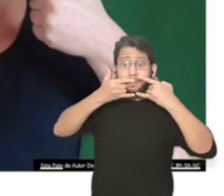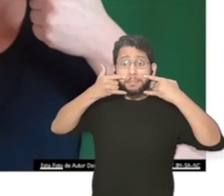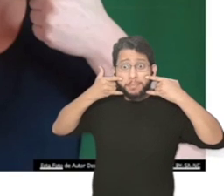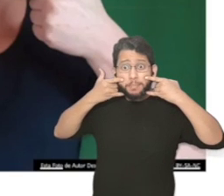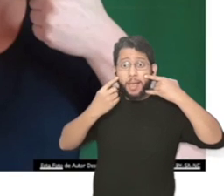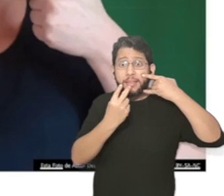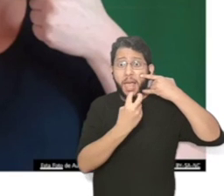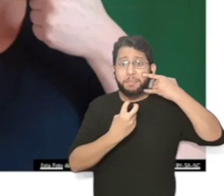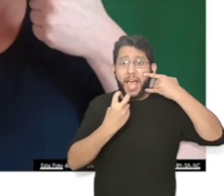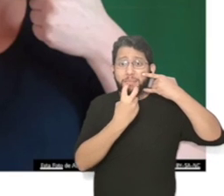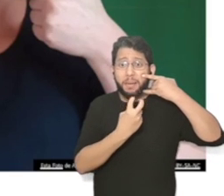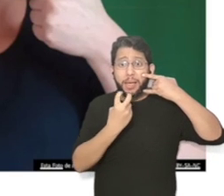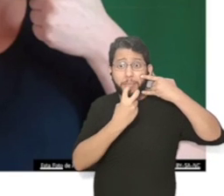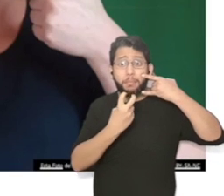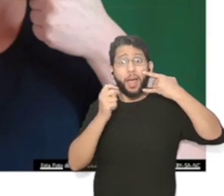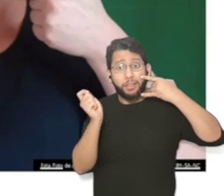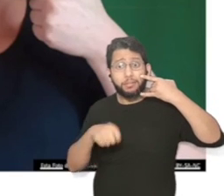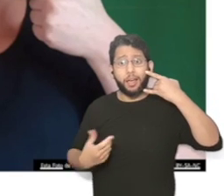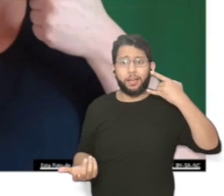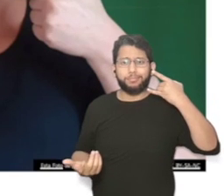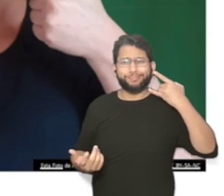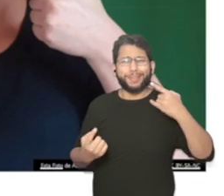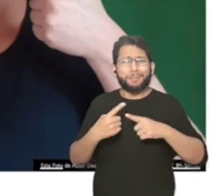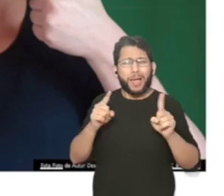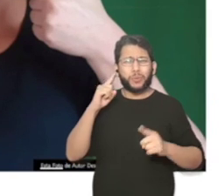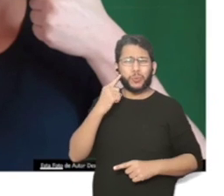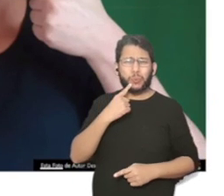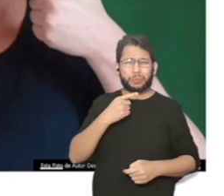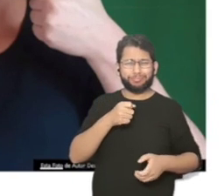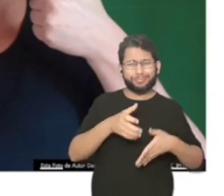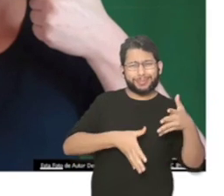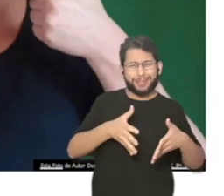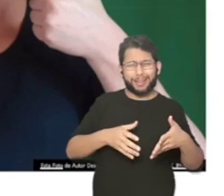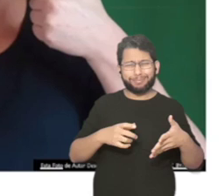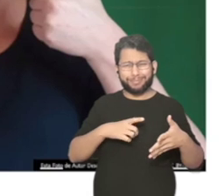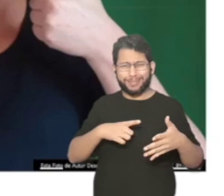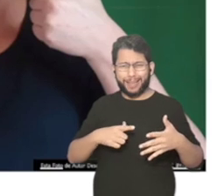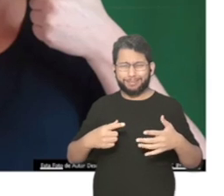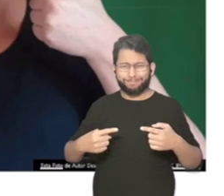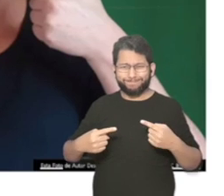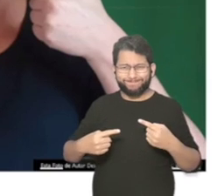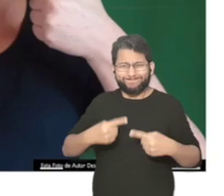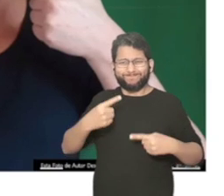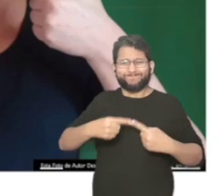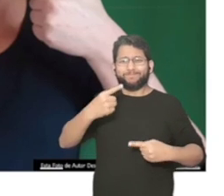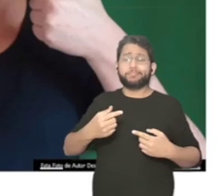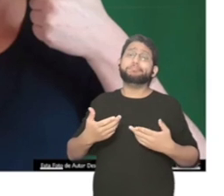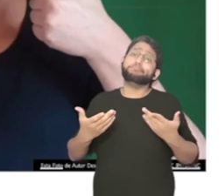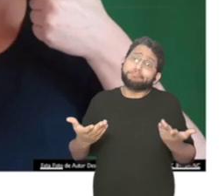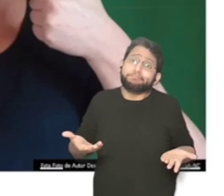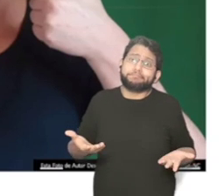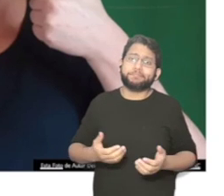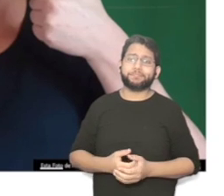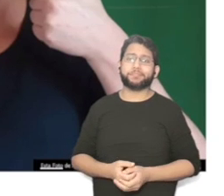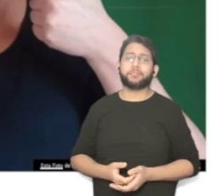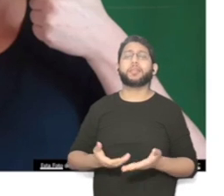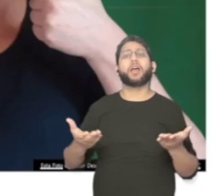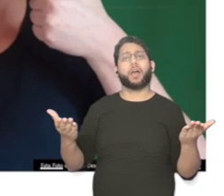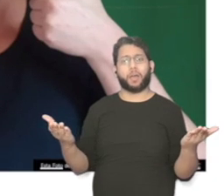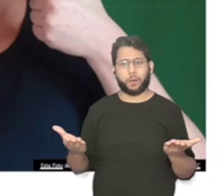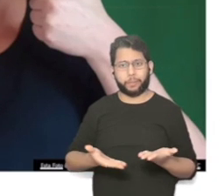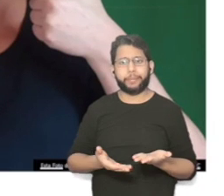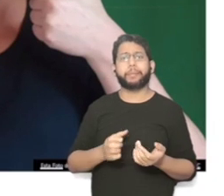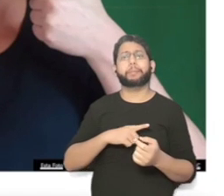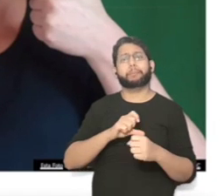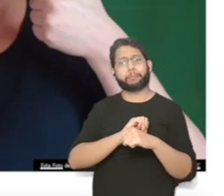a língua de sinais vai enfrentar desafios, a gente tem que repensar isso. Por exemplo, num momento como esse, onde a gente